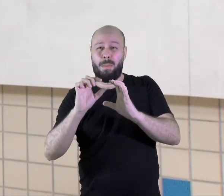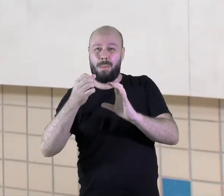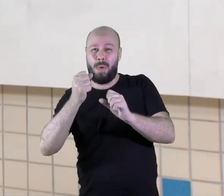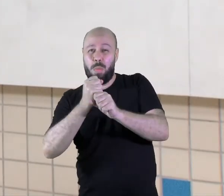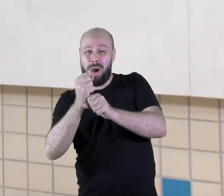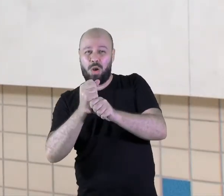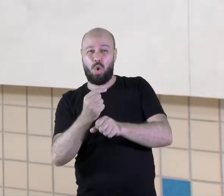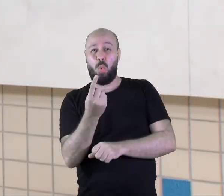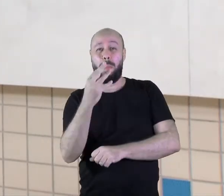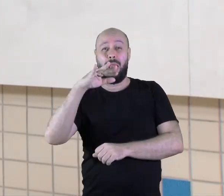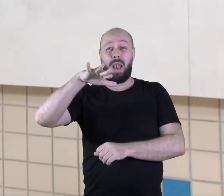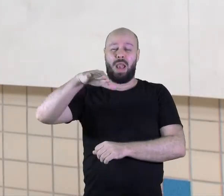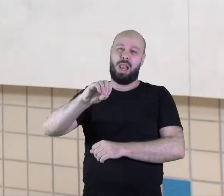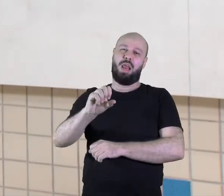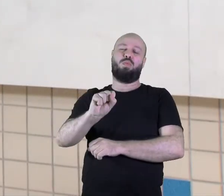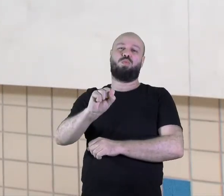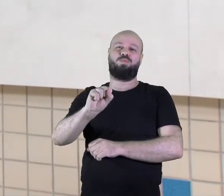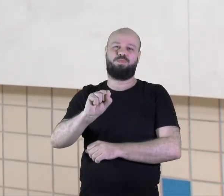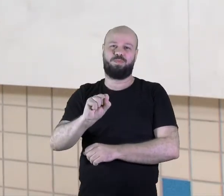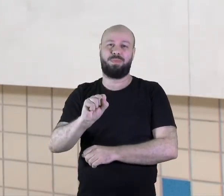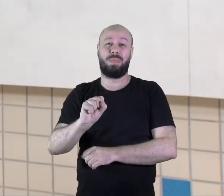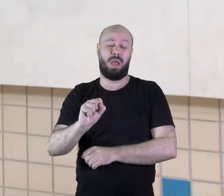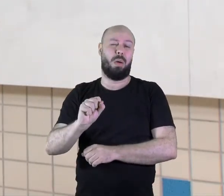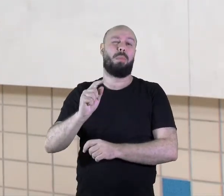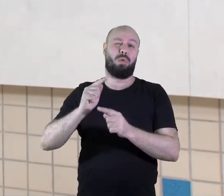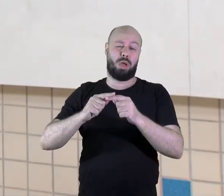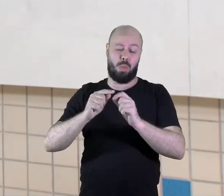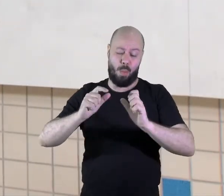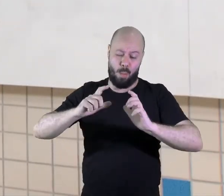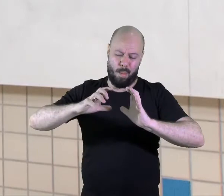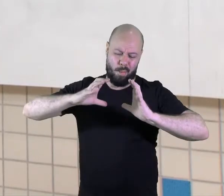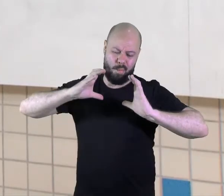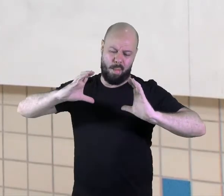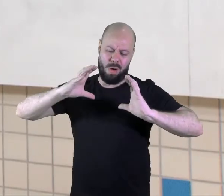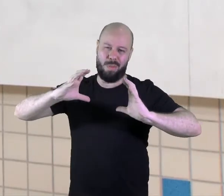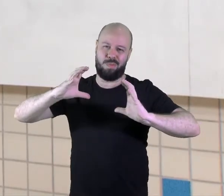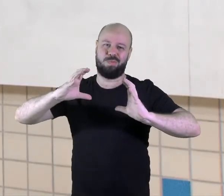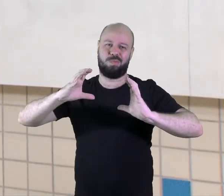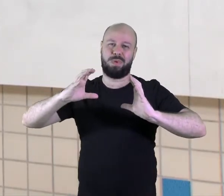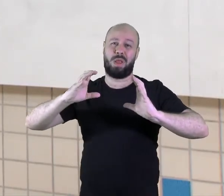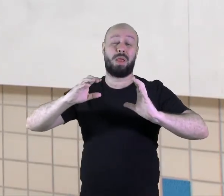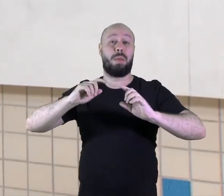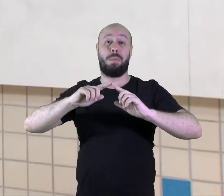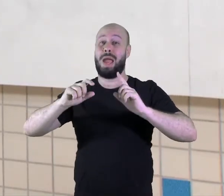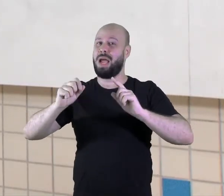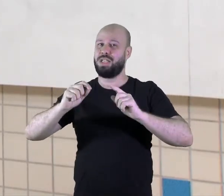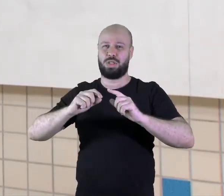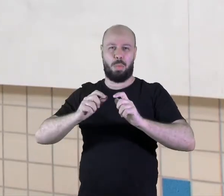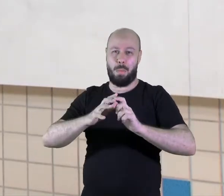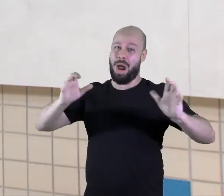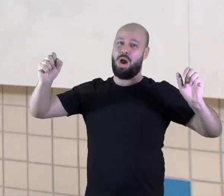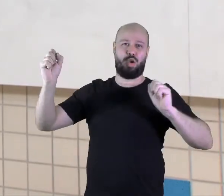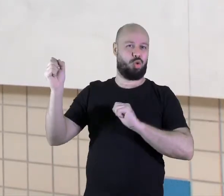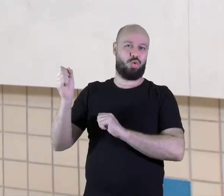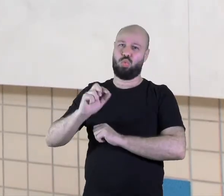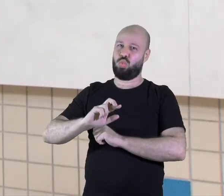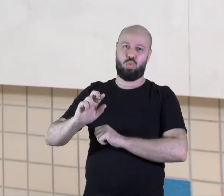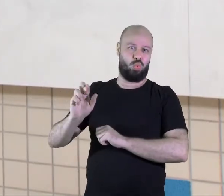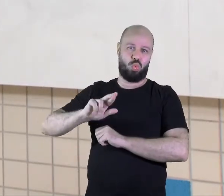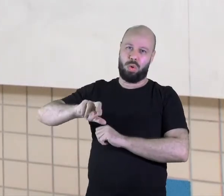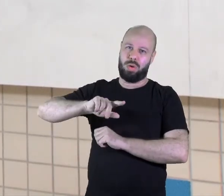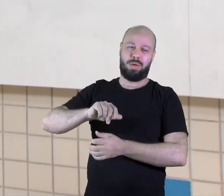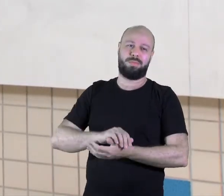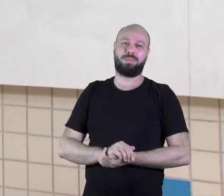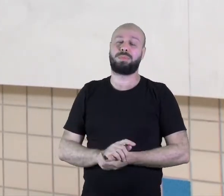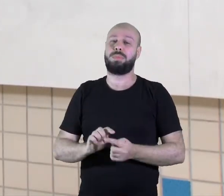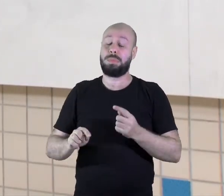que é o Sol, e sendo que nem é uma das maiores estrelas que existem, né? Então, é uma coisa assim